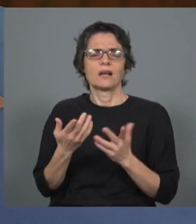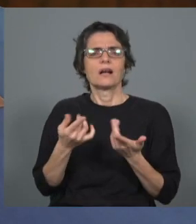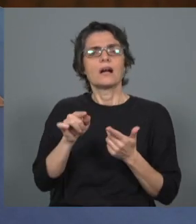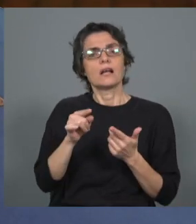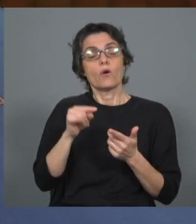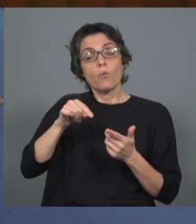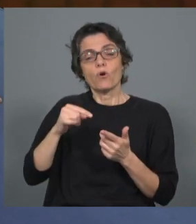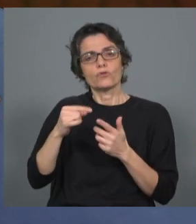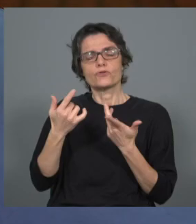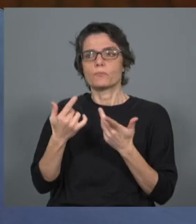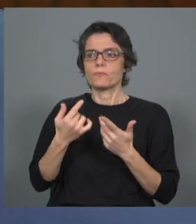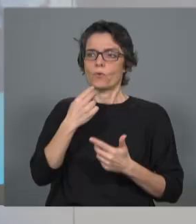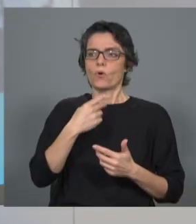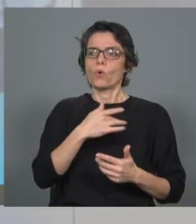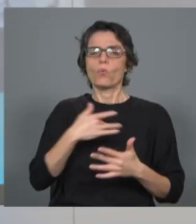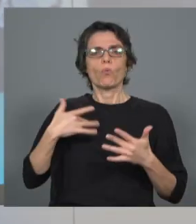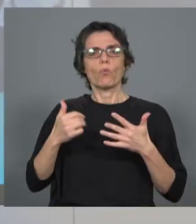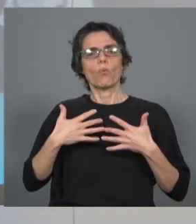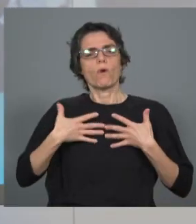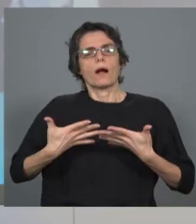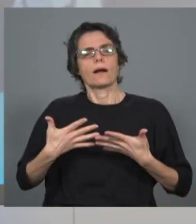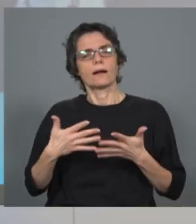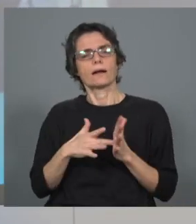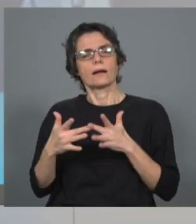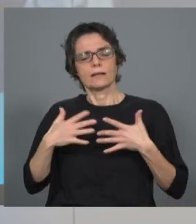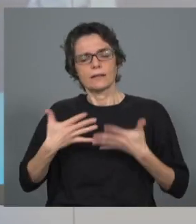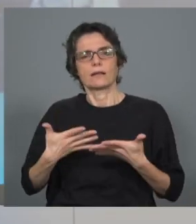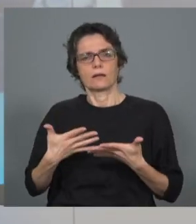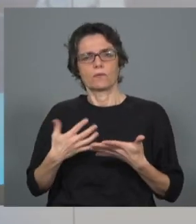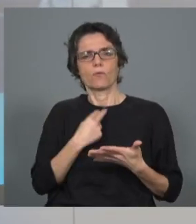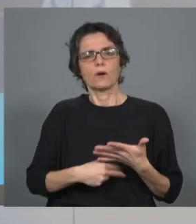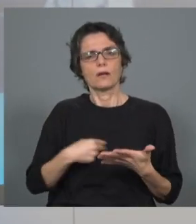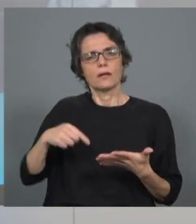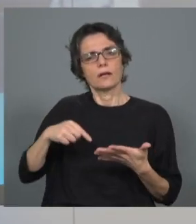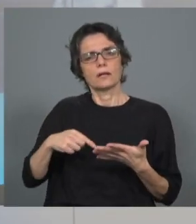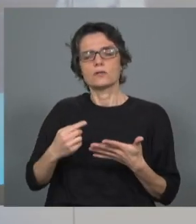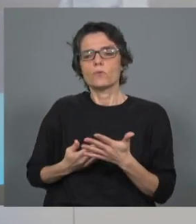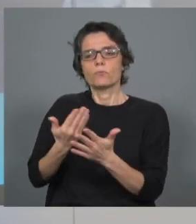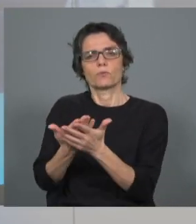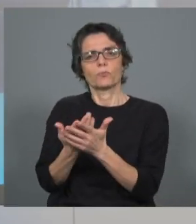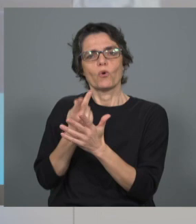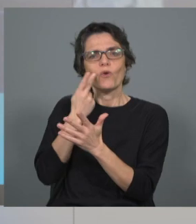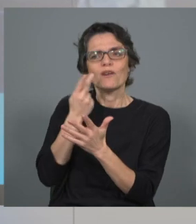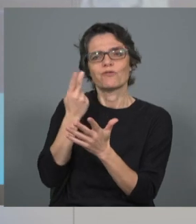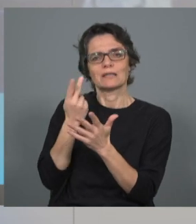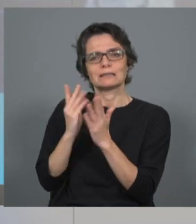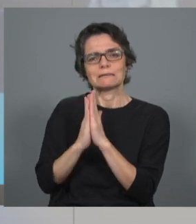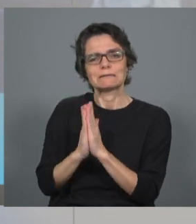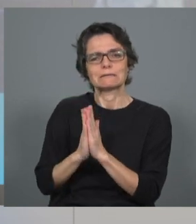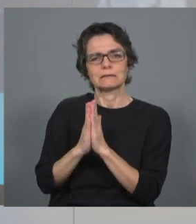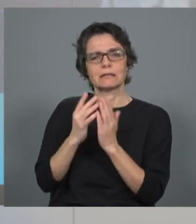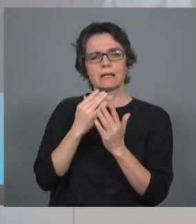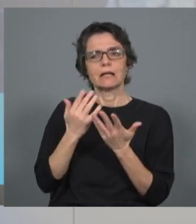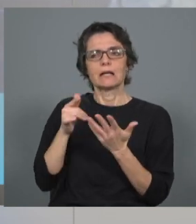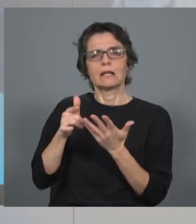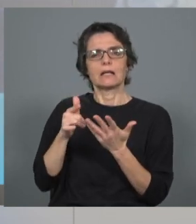propor ser cristão é propor a radicalidade da vida cristã. Propor a radicalidade de Deus e de seguir Deus na nossa vida, seja em que contexto